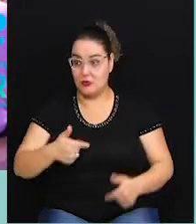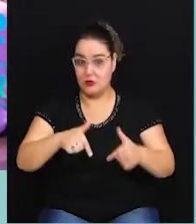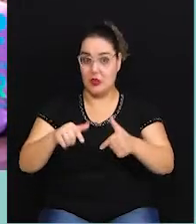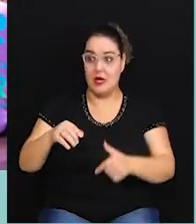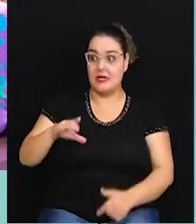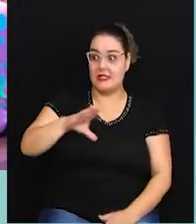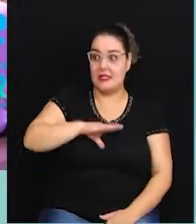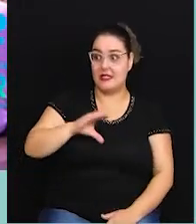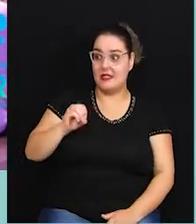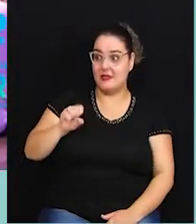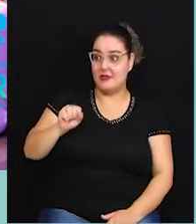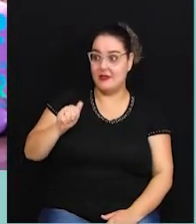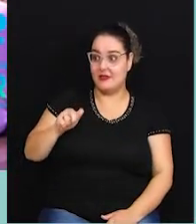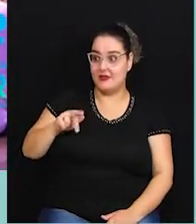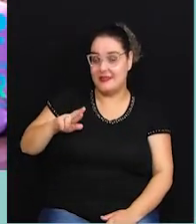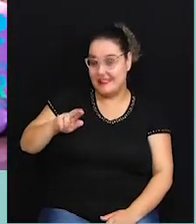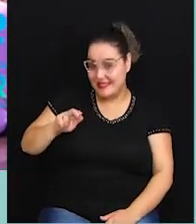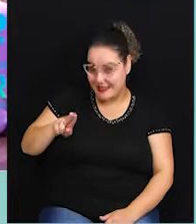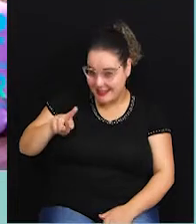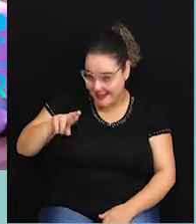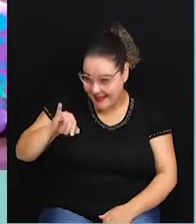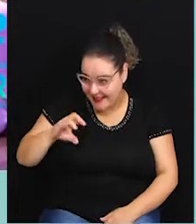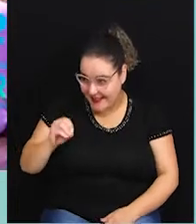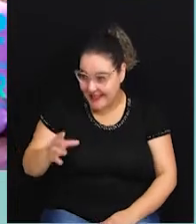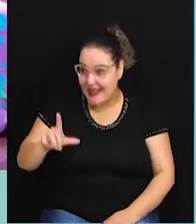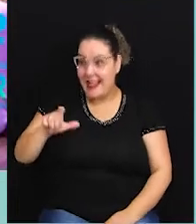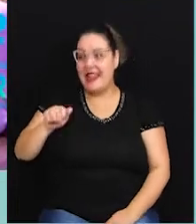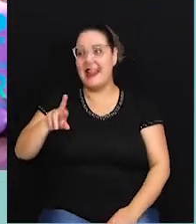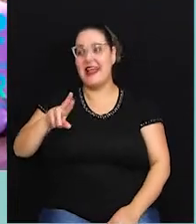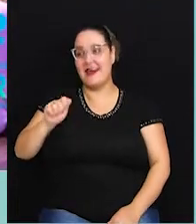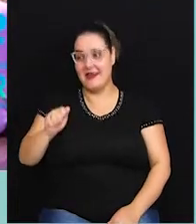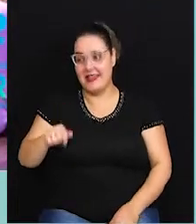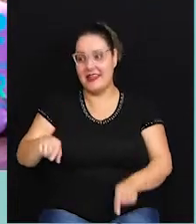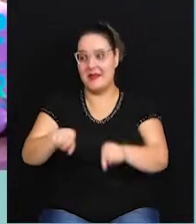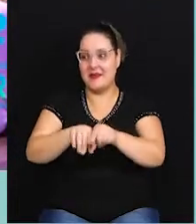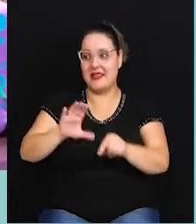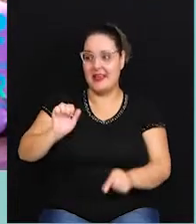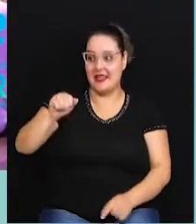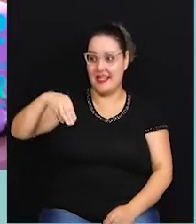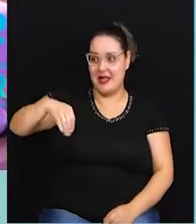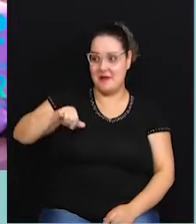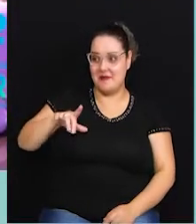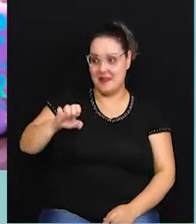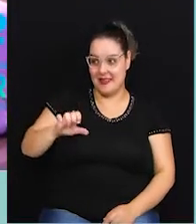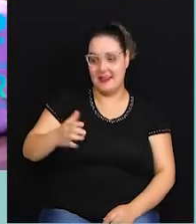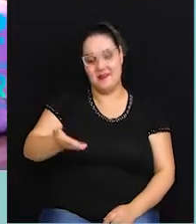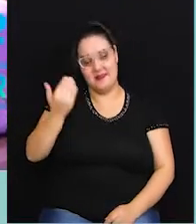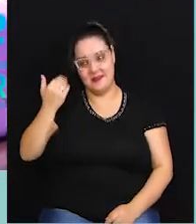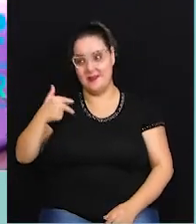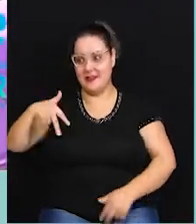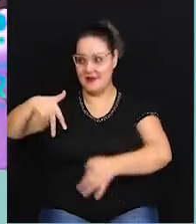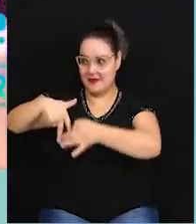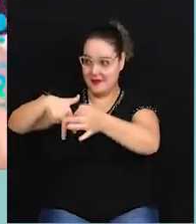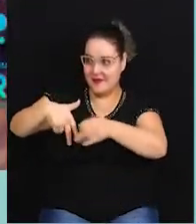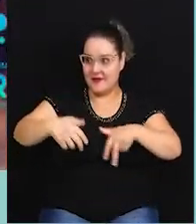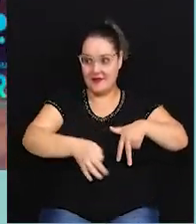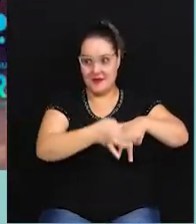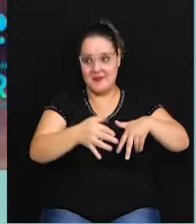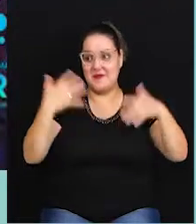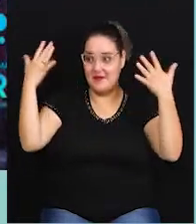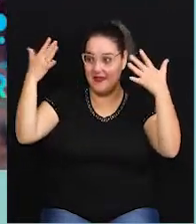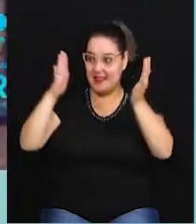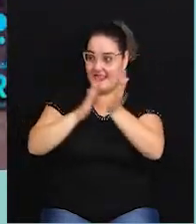cidade de Osório. Laura e Camille, parabéns! Venham a palco para vocês discursarem.